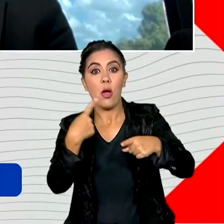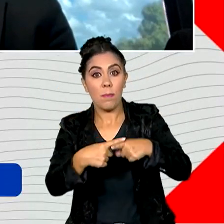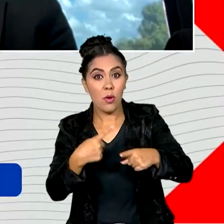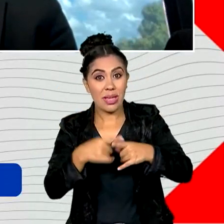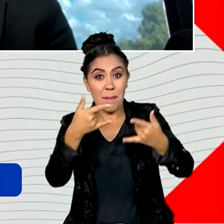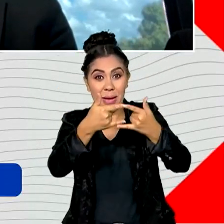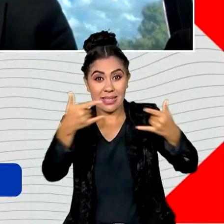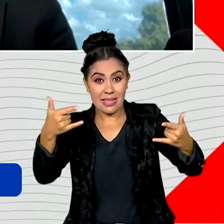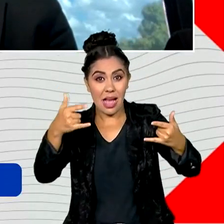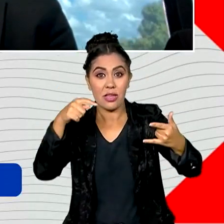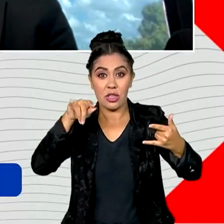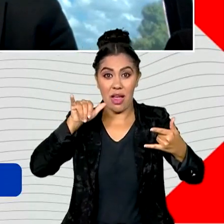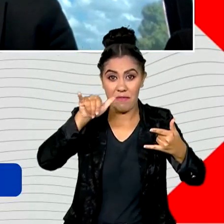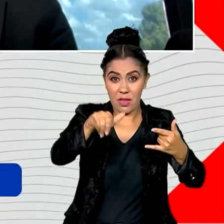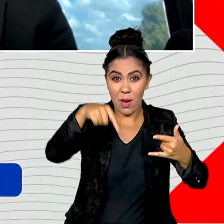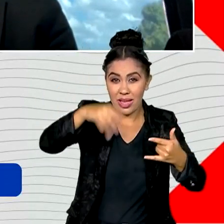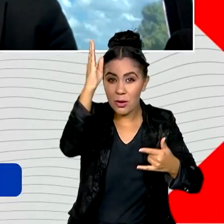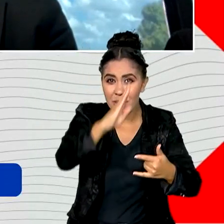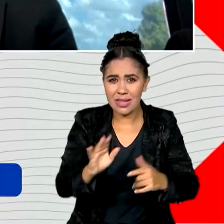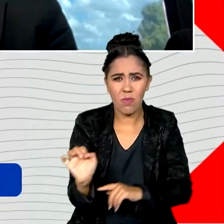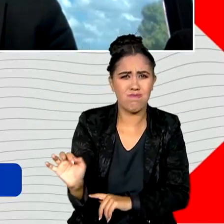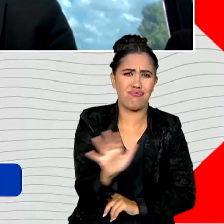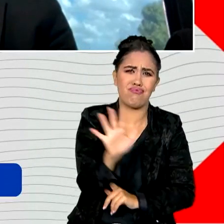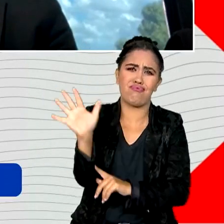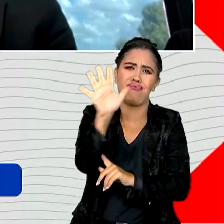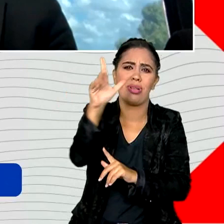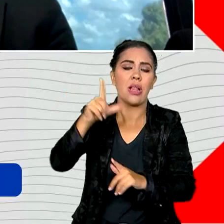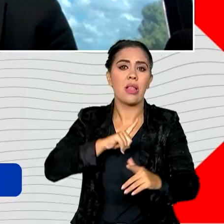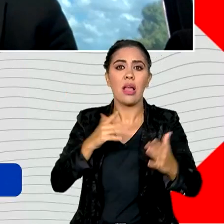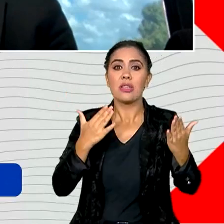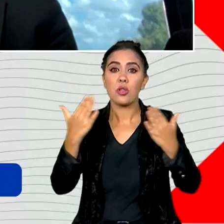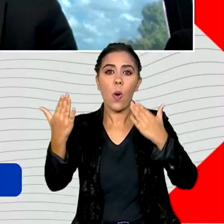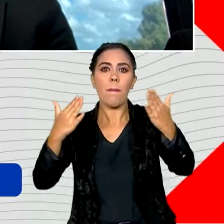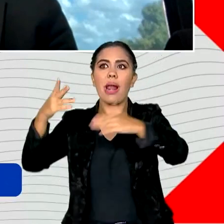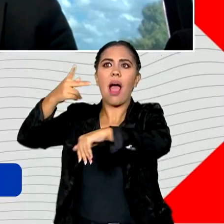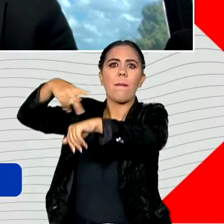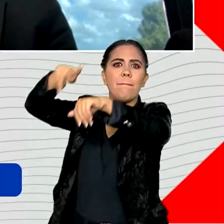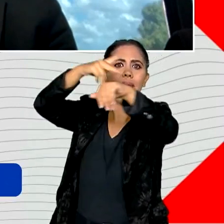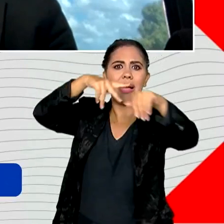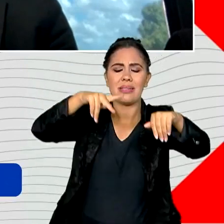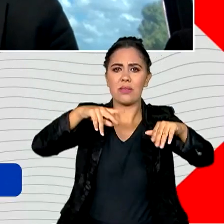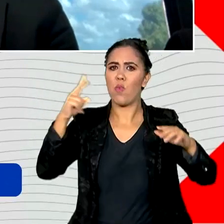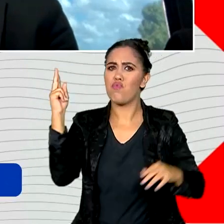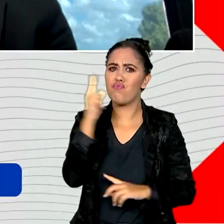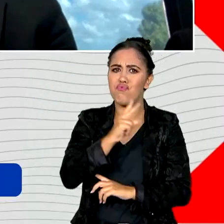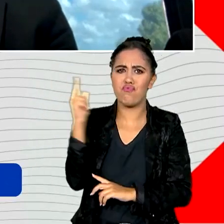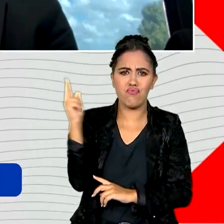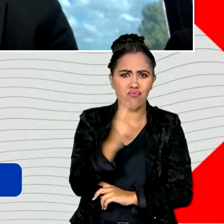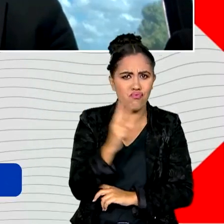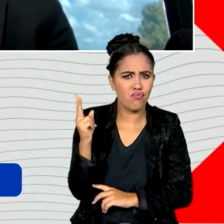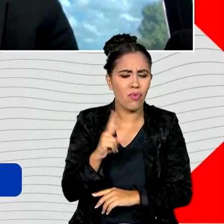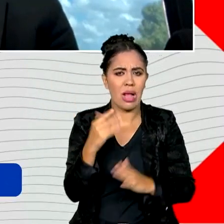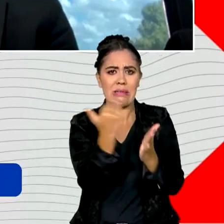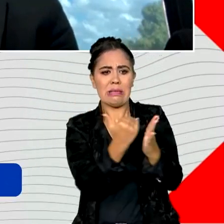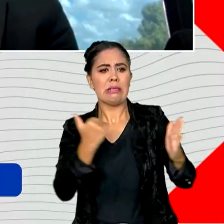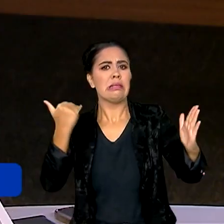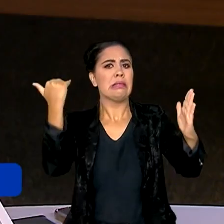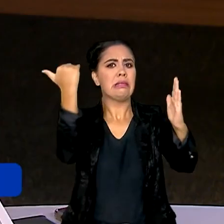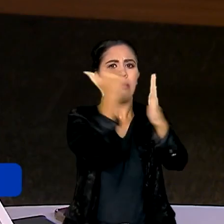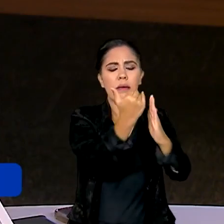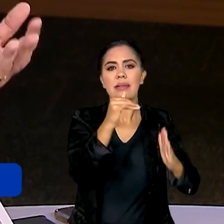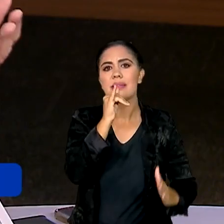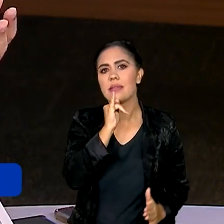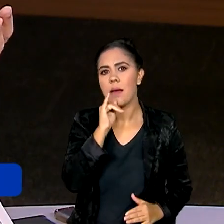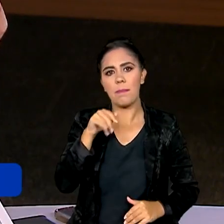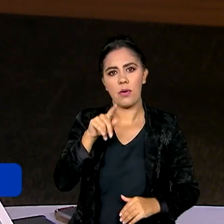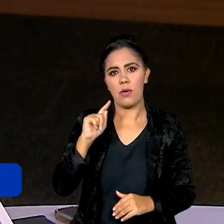muito alto, comparado com qualquer país do mundo. É um custo muito elevado. Muitas vezes, para você ir de